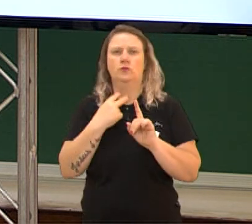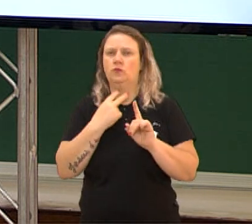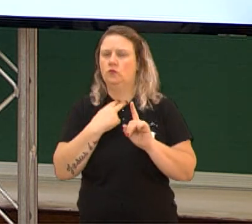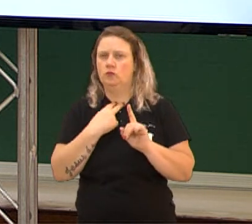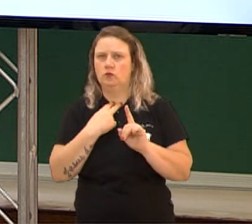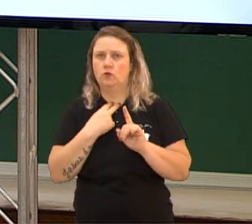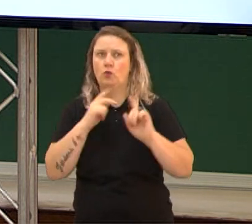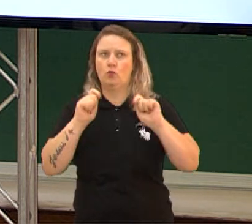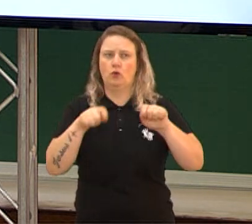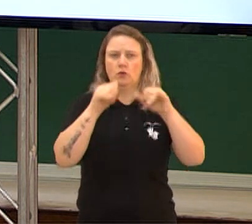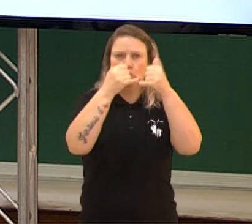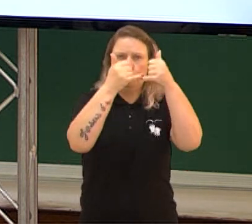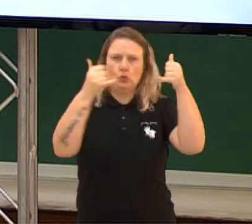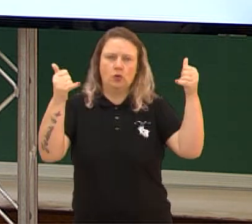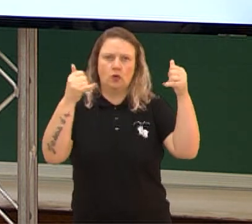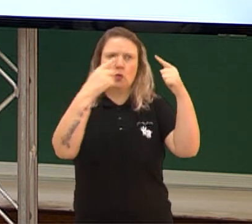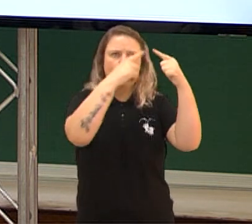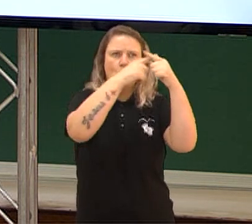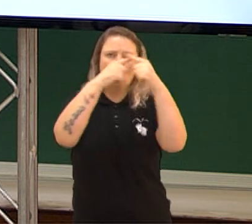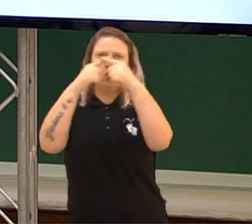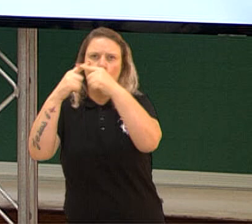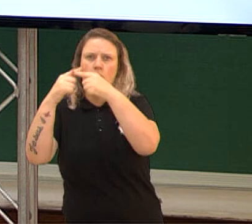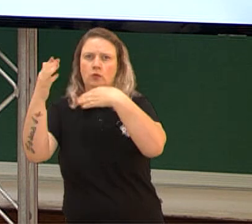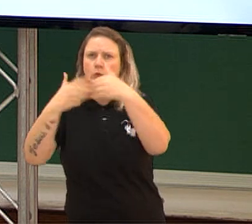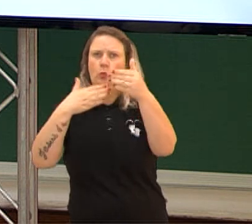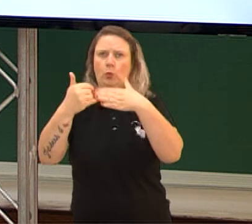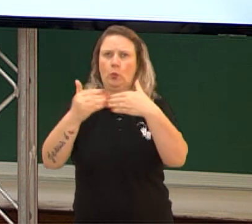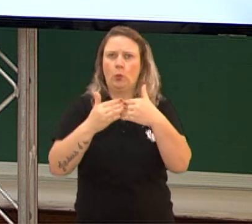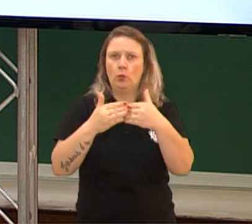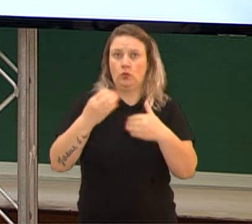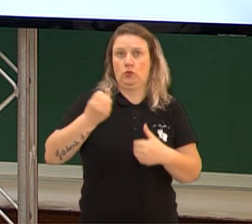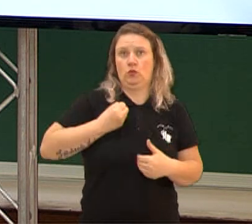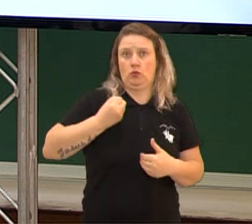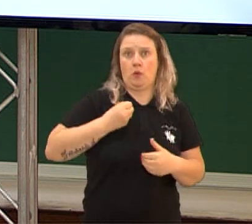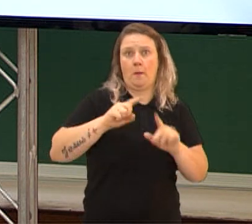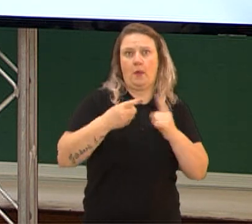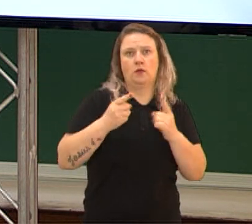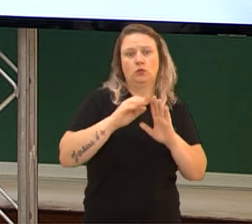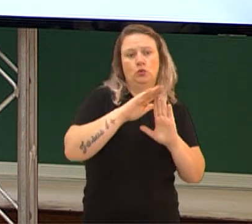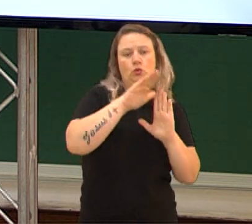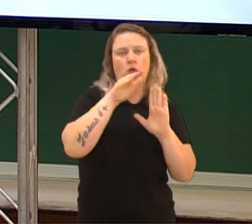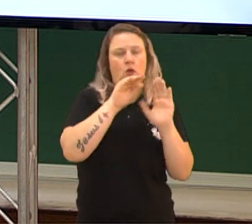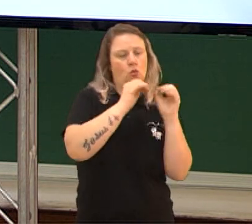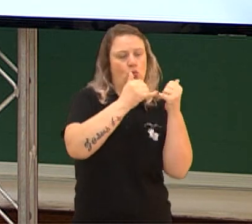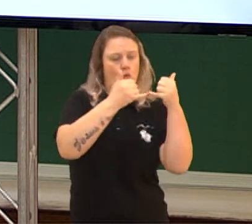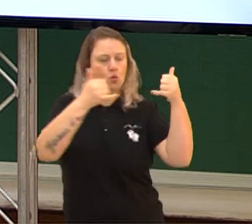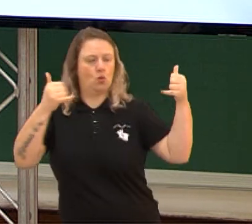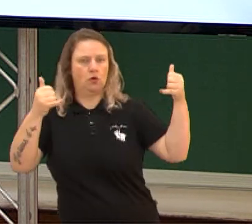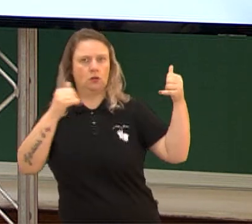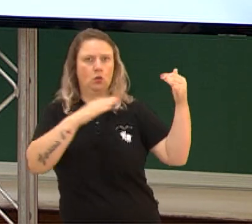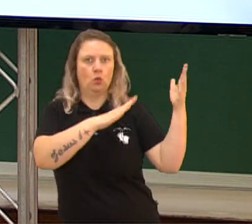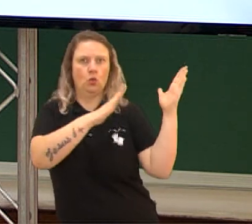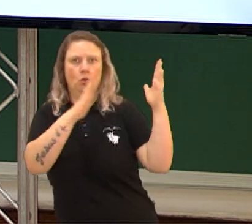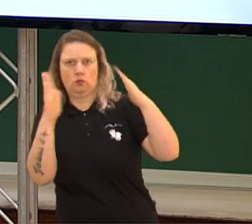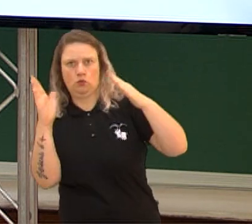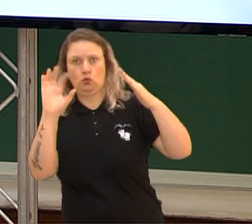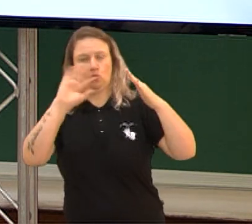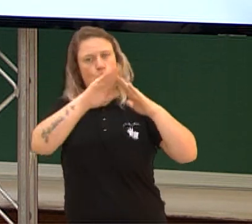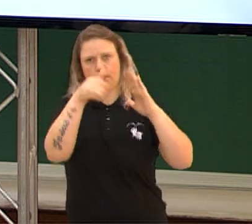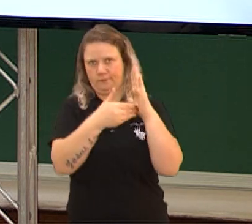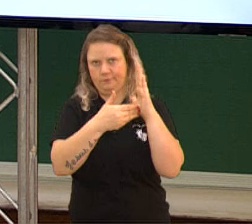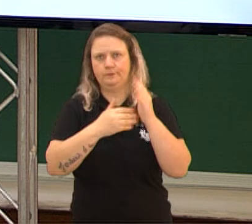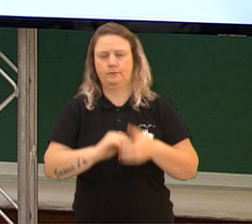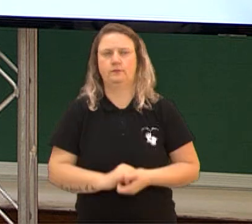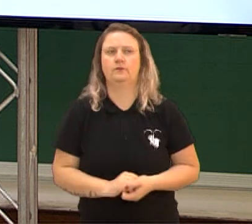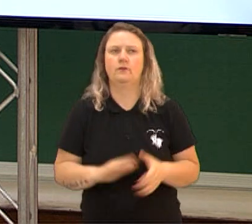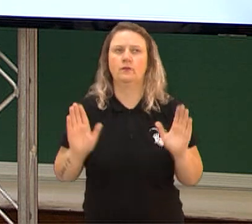pode multiplicar toda a linha por qualquer número, desde que seja toda a linha. Beleza? Agora, olha como é que fica. Essa